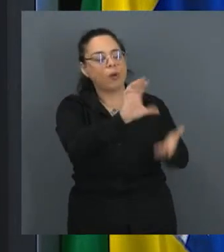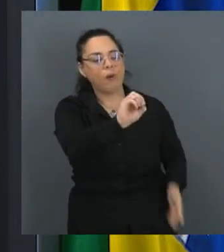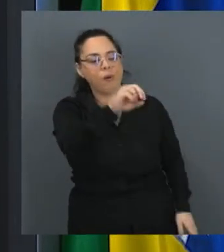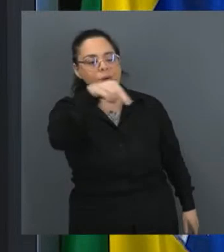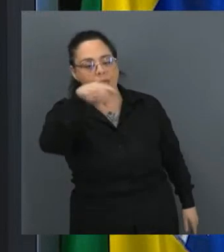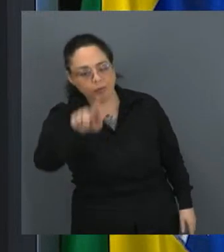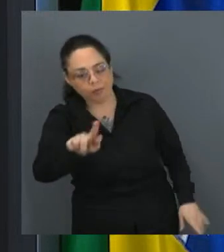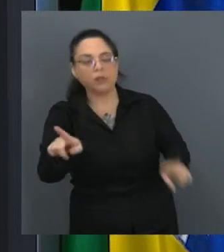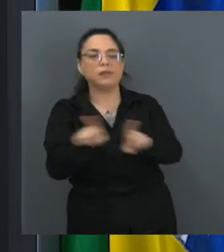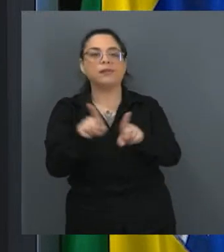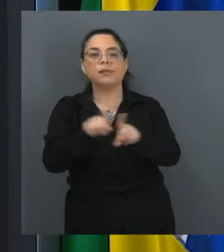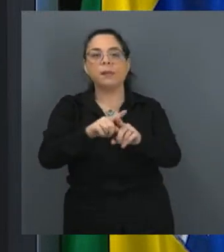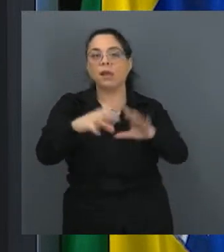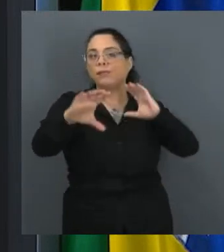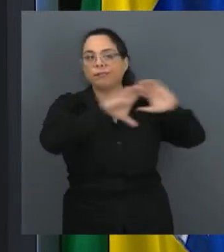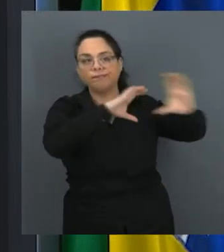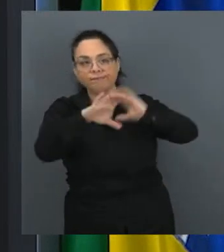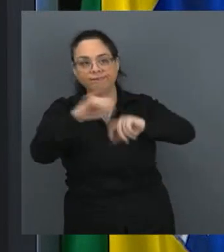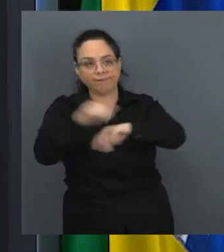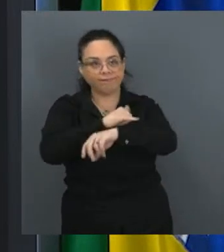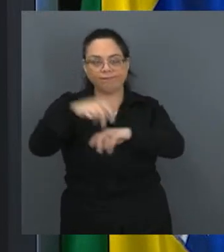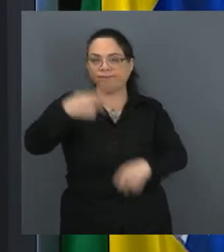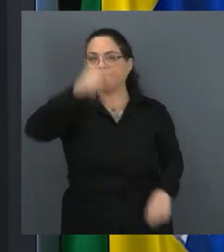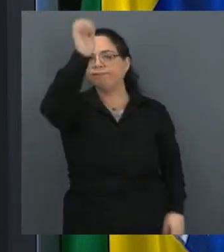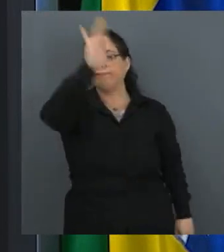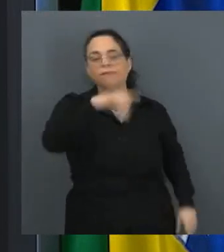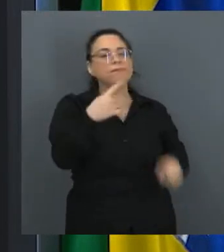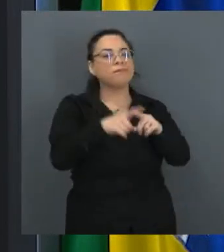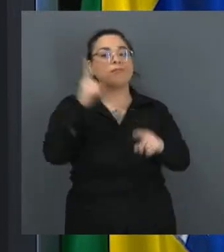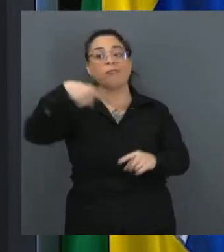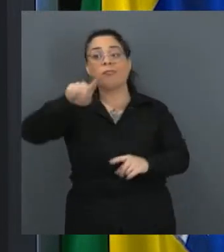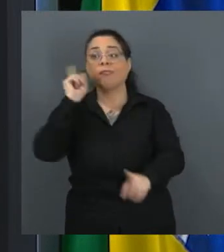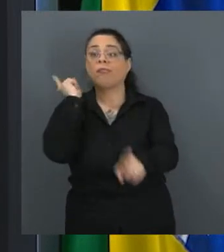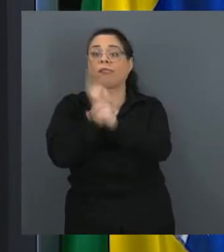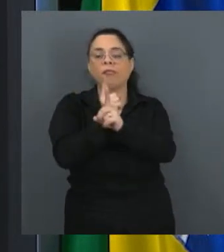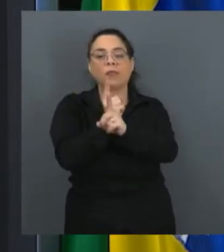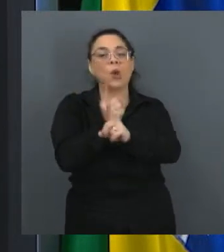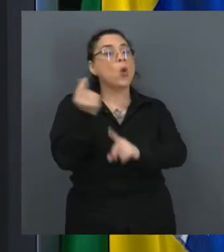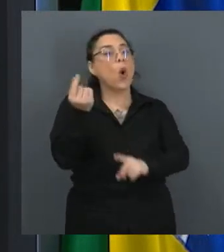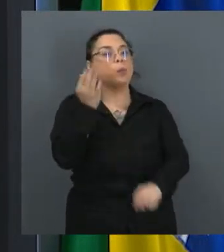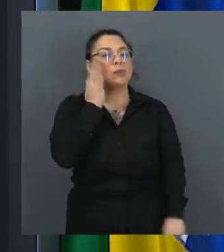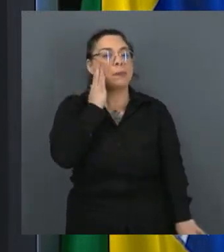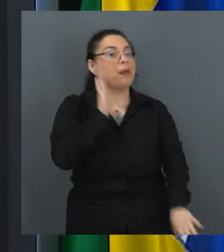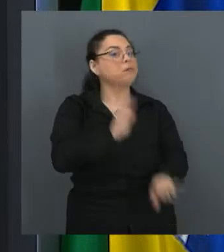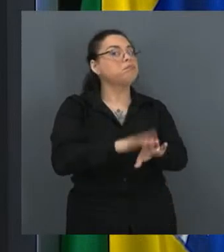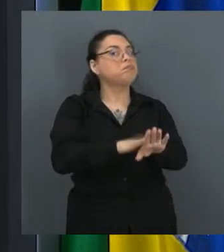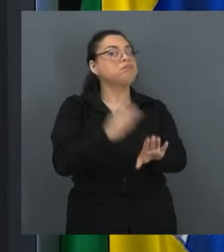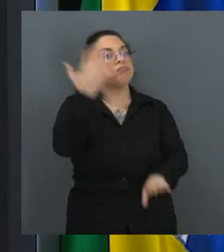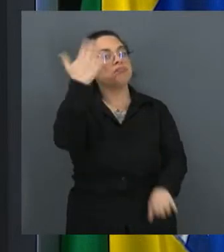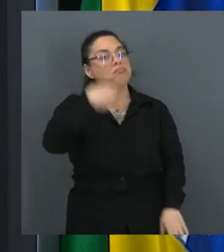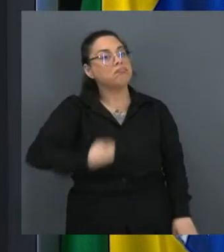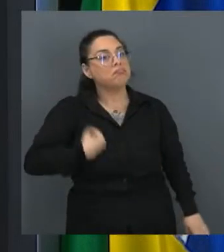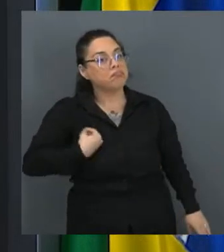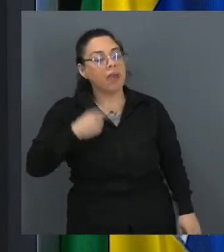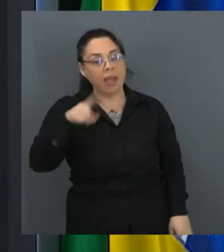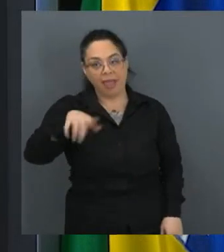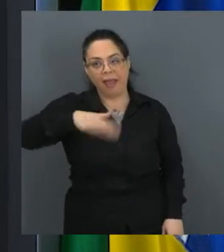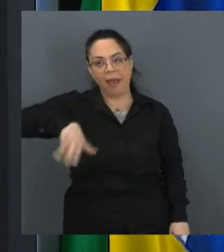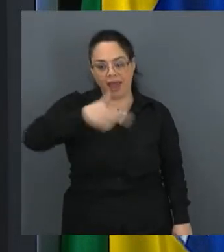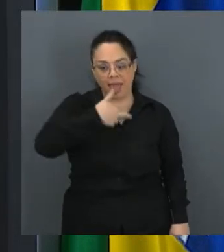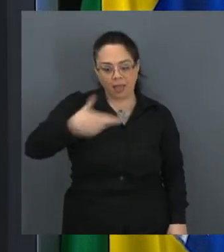de comunicação no Brasil, para saber, para fazer sabe-se lá o quê? Vamos ver se é republicano ou se